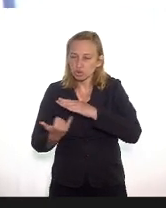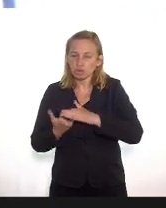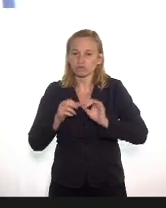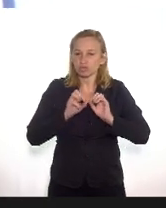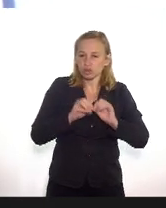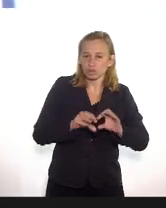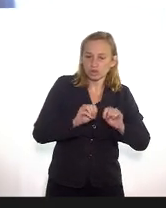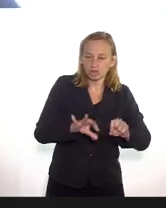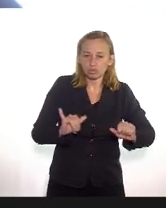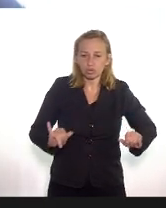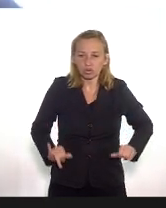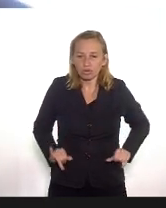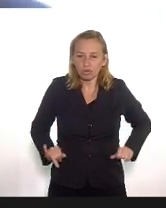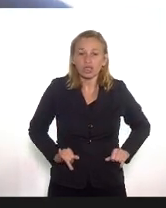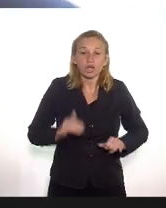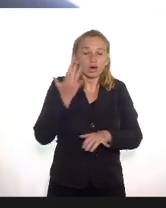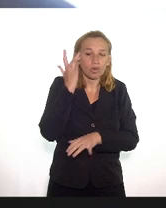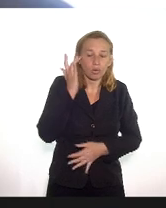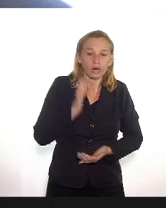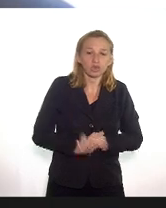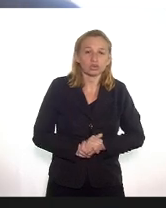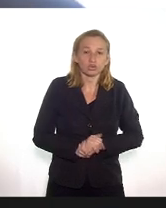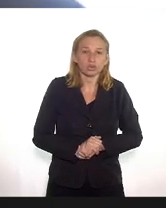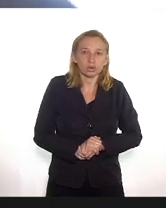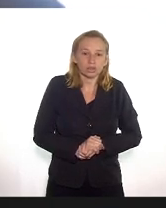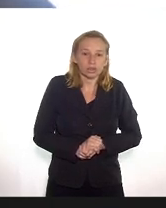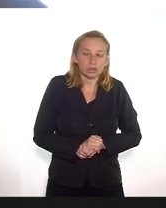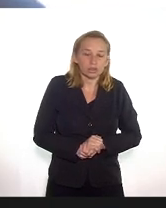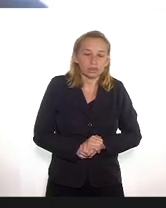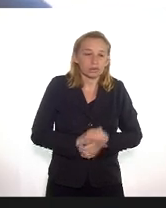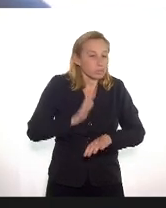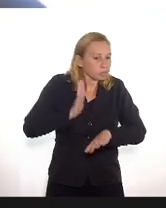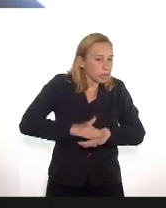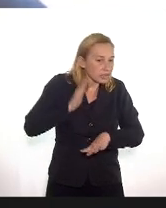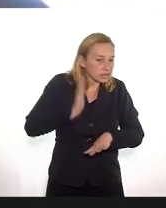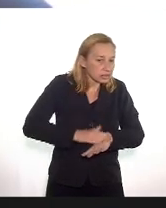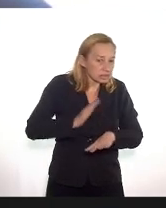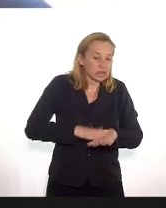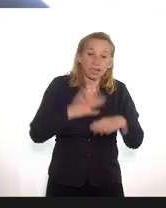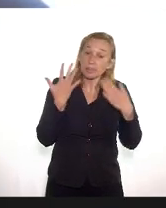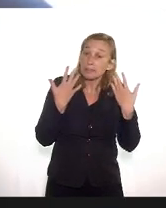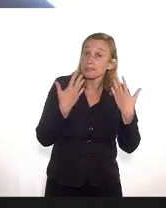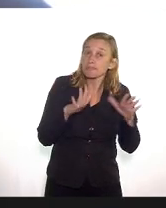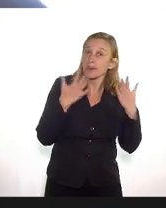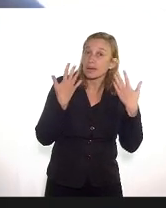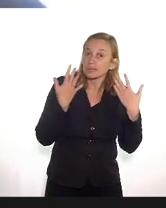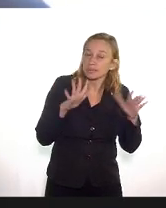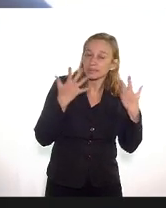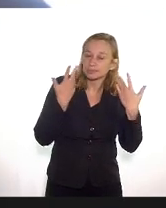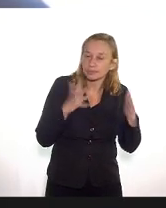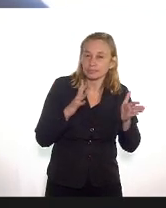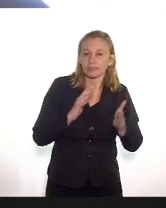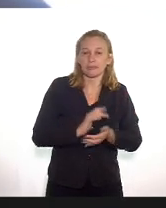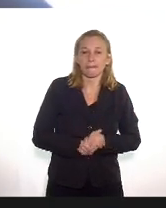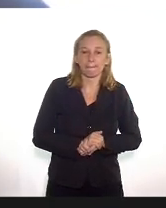estão sofrendo, eu acho que a gente tem que cada vez mais parabenizar